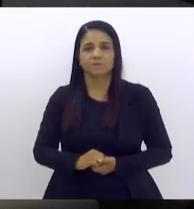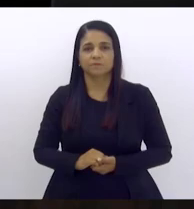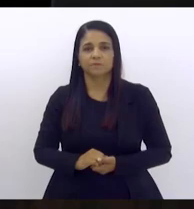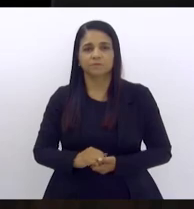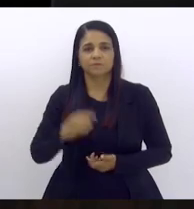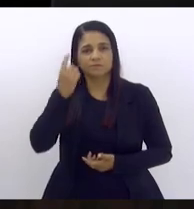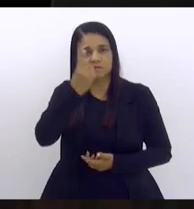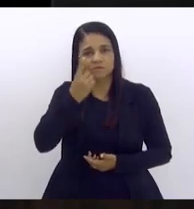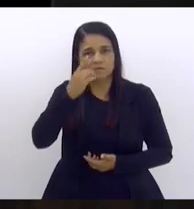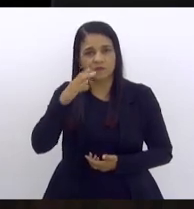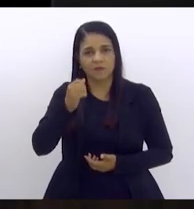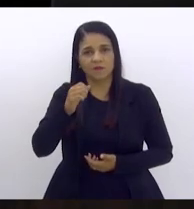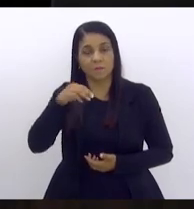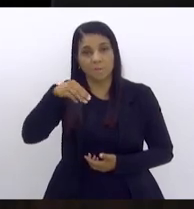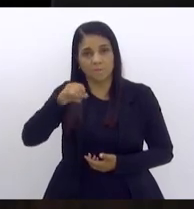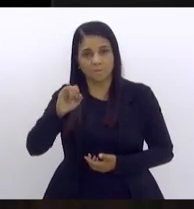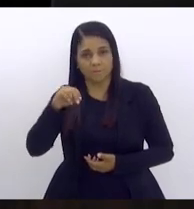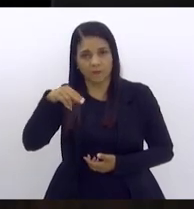Deputado Carlos Mink.